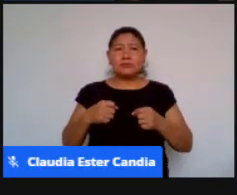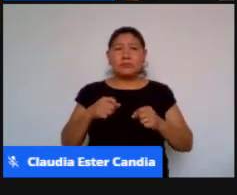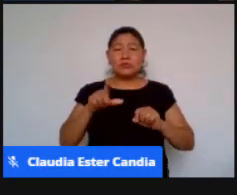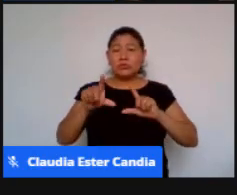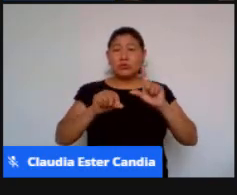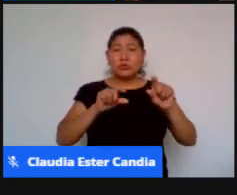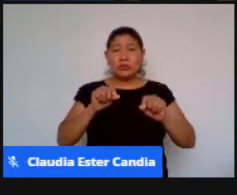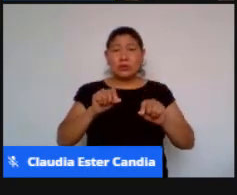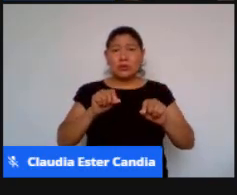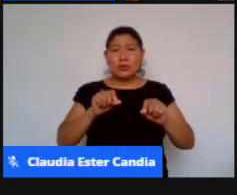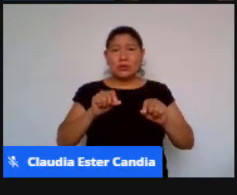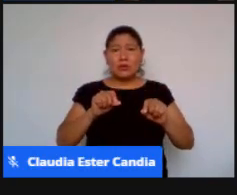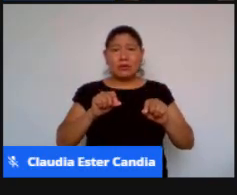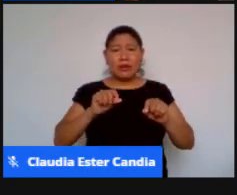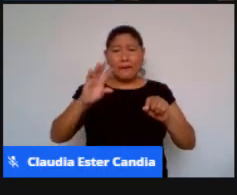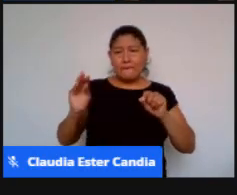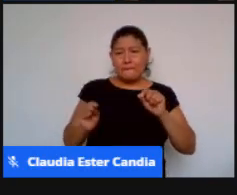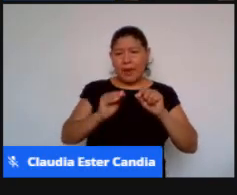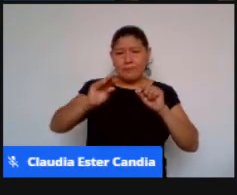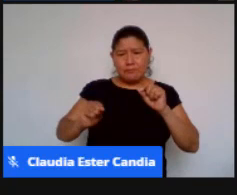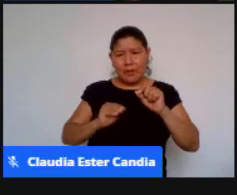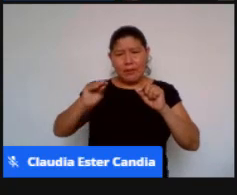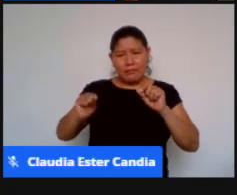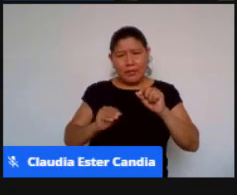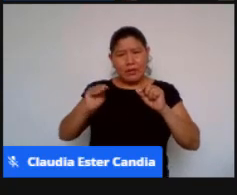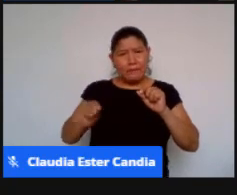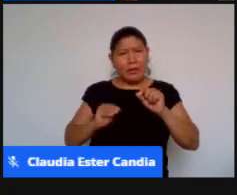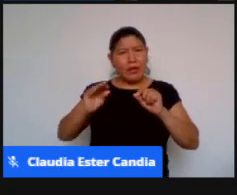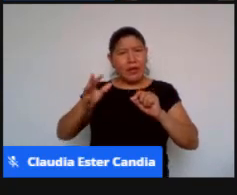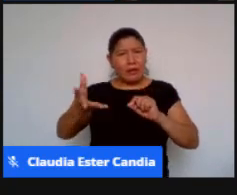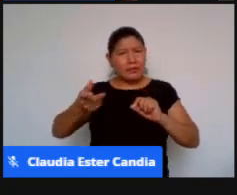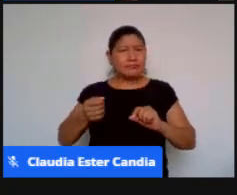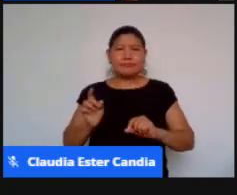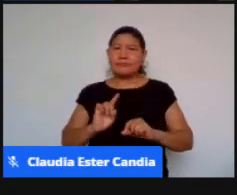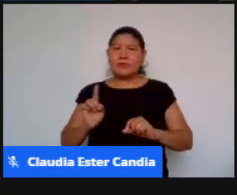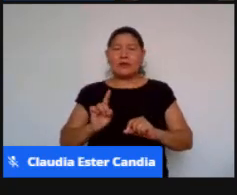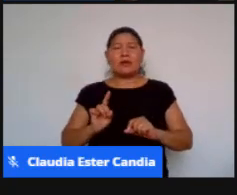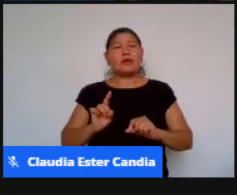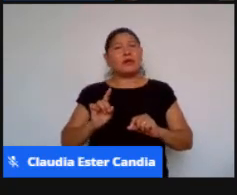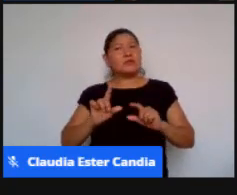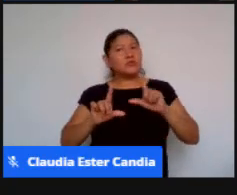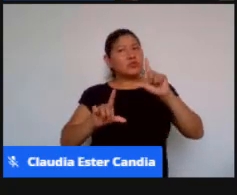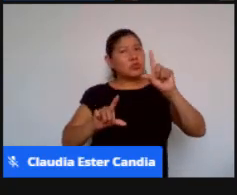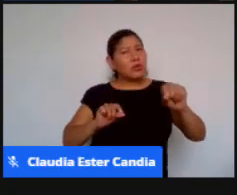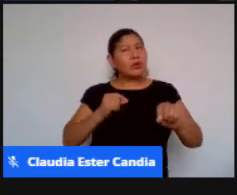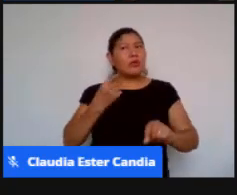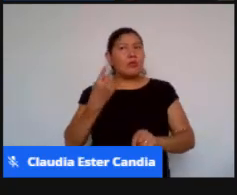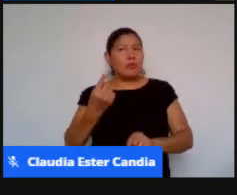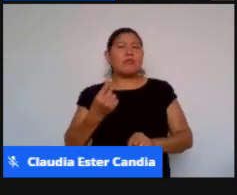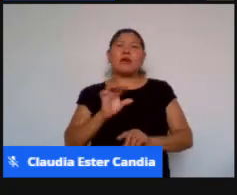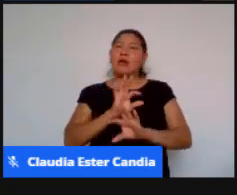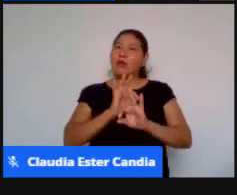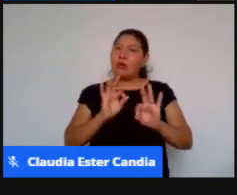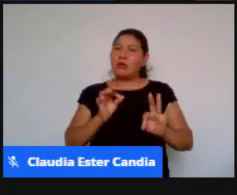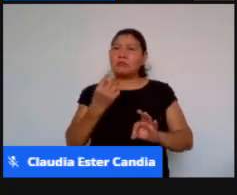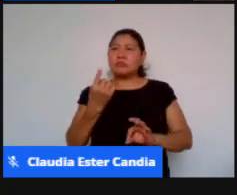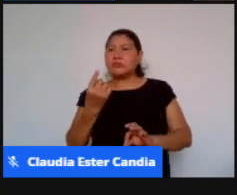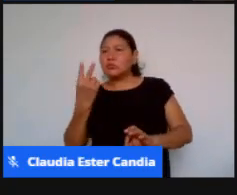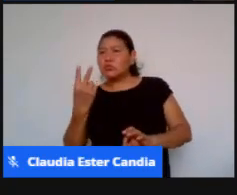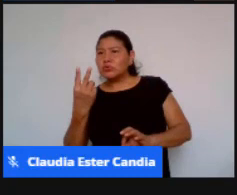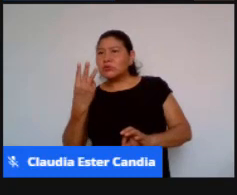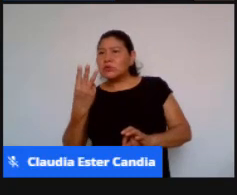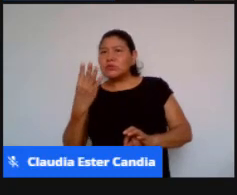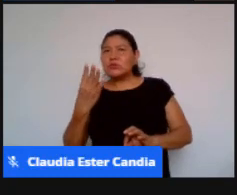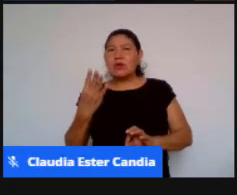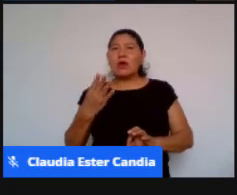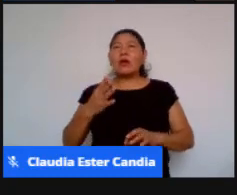todas, nós já pegamos algumas habilidades que nós fomos indicando, né? Então, essas habilidades foram indicadas. Então, que habilidade que